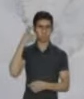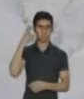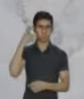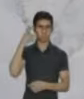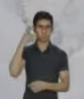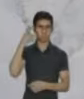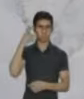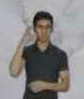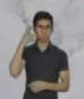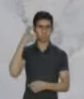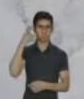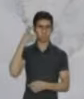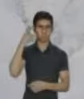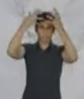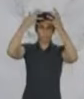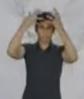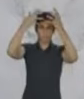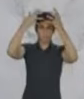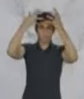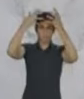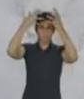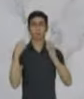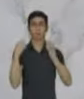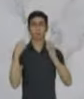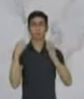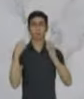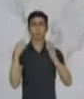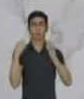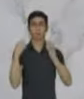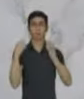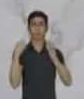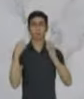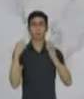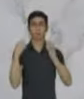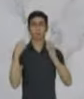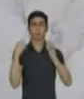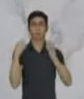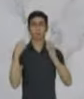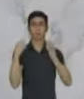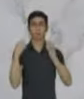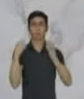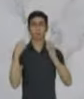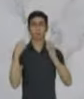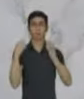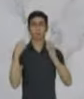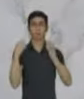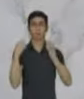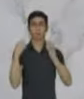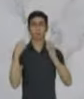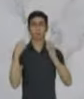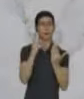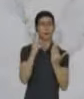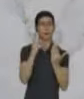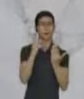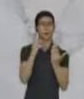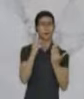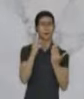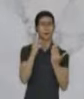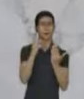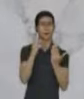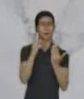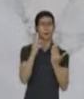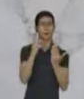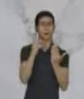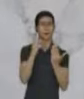luta da marielly a luta do povo brasileiro é como se fosse um grande rio sobe desce desfiladeiros passa por selvas